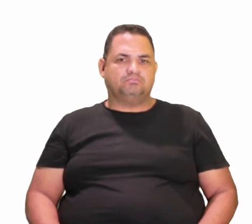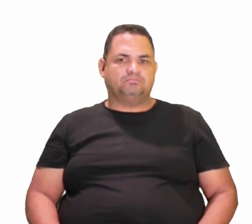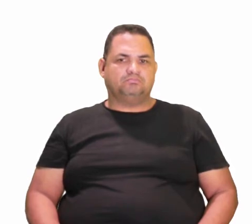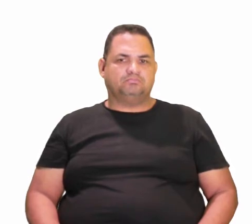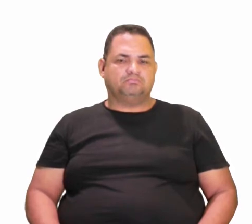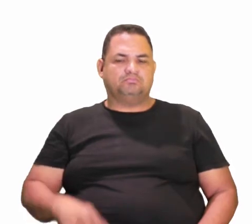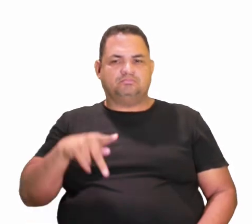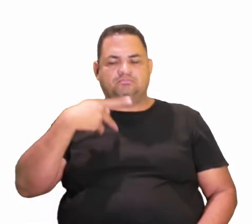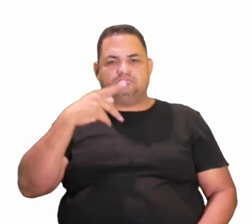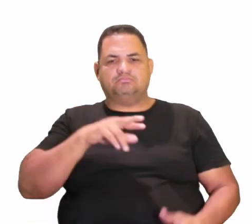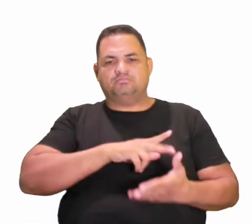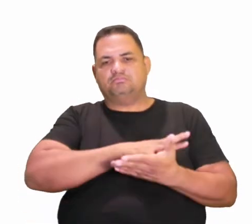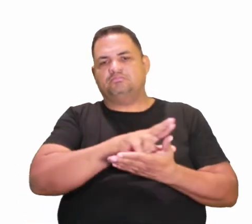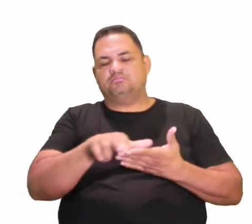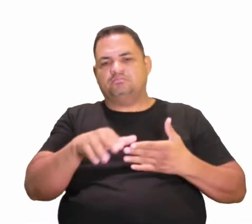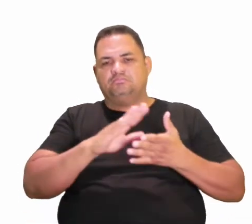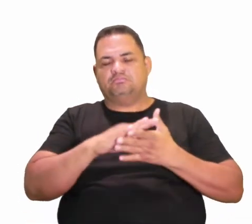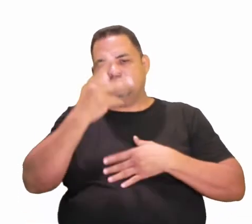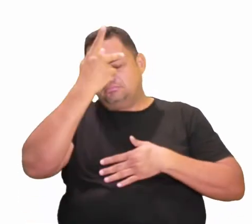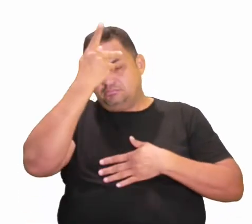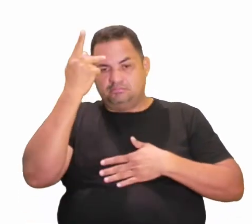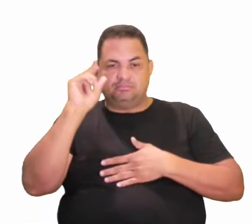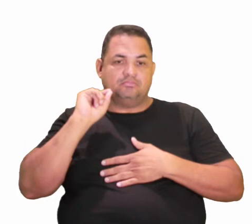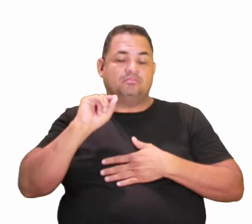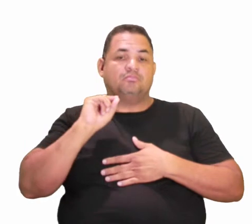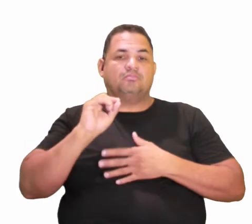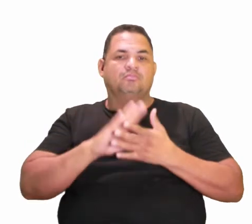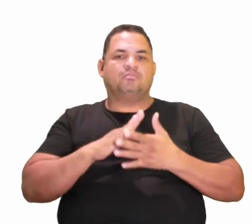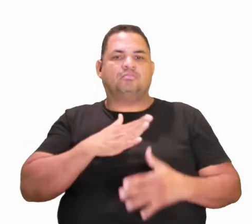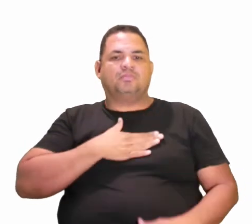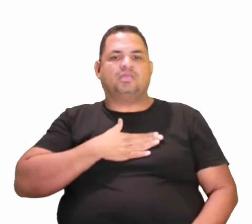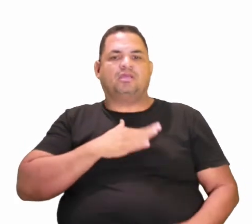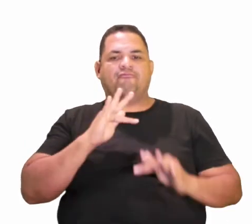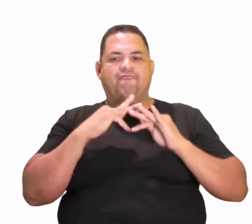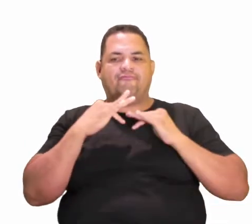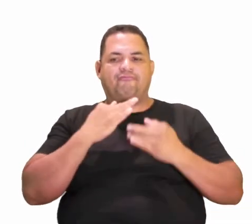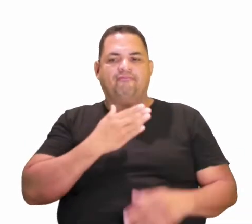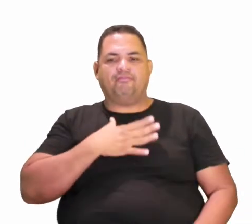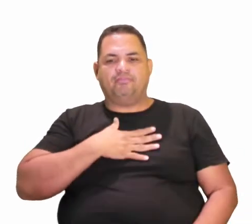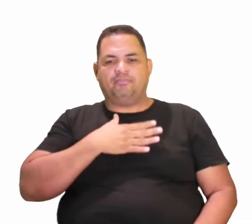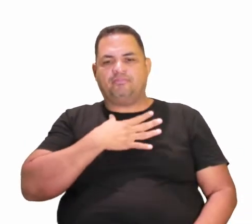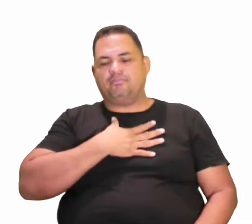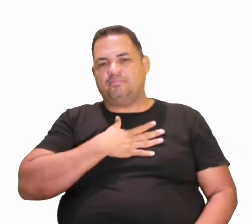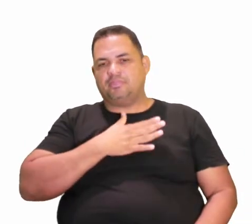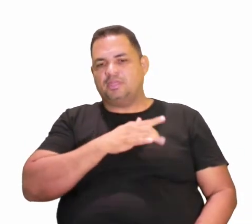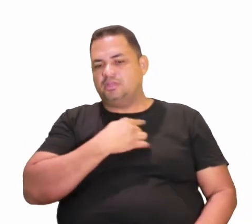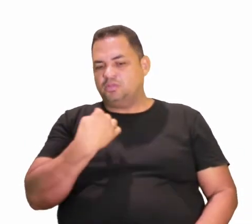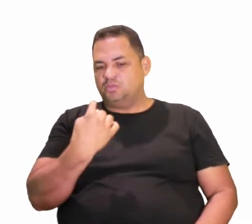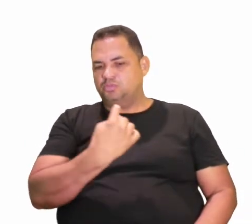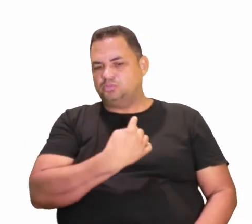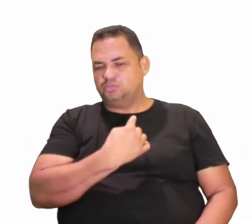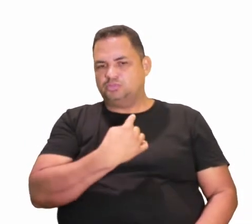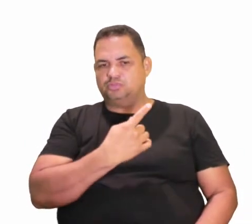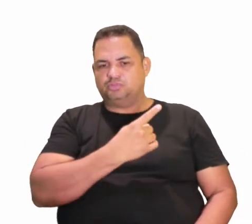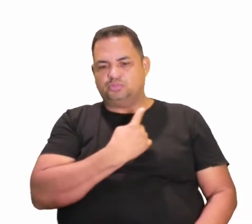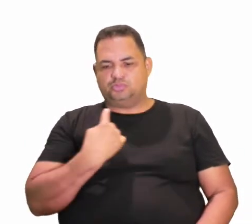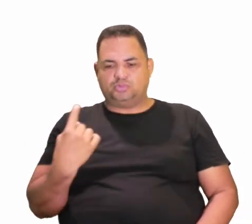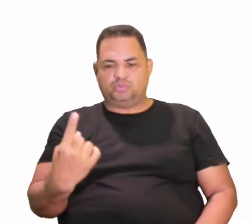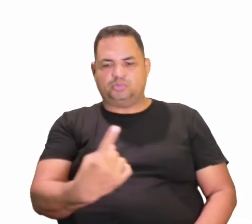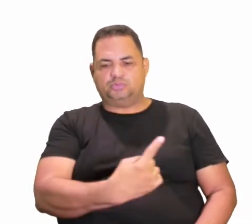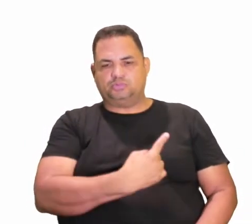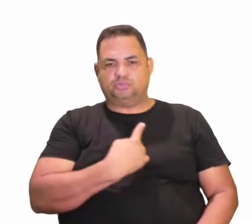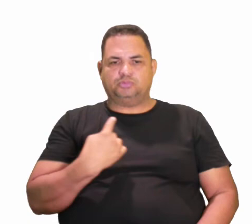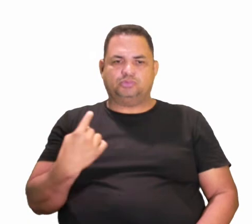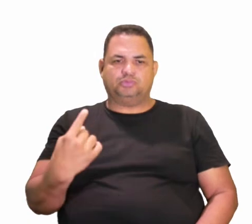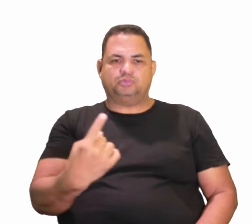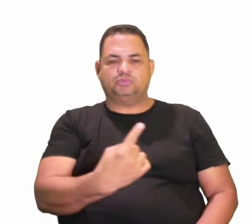aí ela fala, né, várias pessoas, são o quê? Minha filha, aliás, nossa filha, nossa, ela usa o nosso,